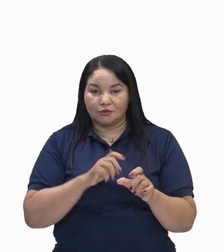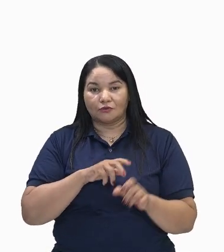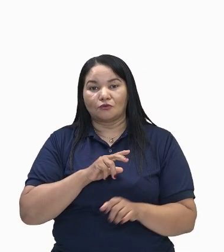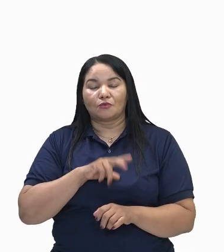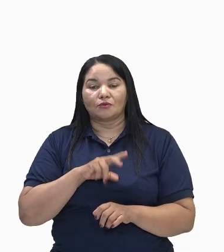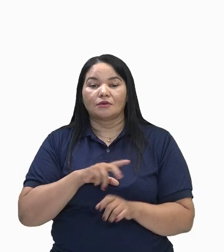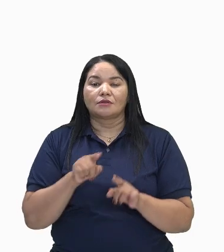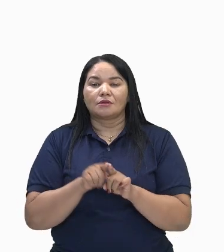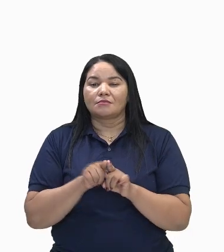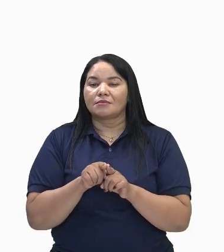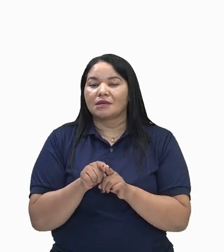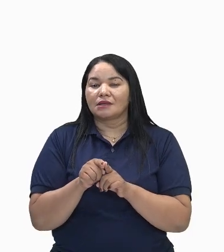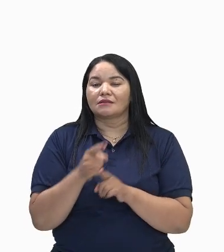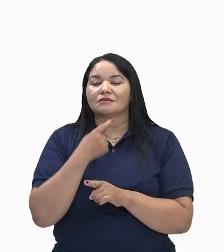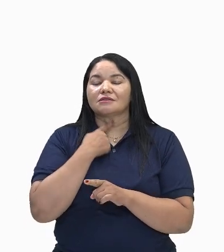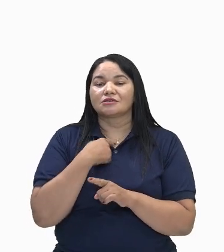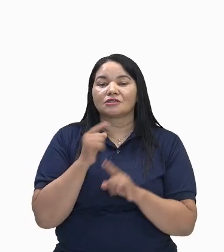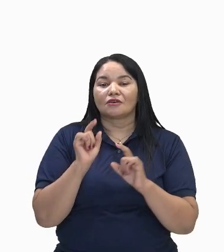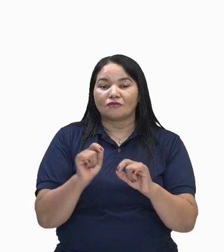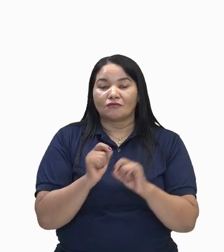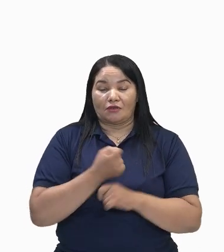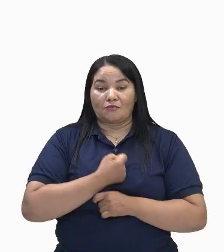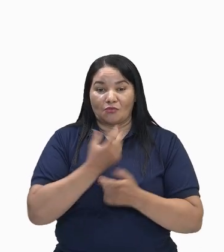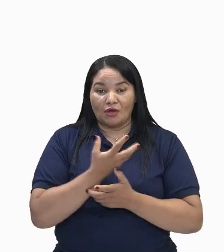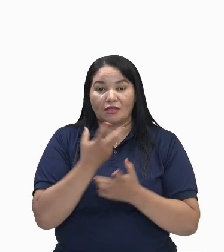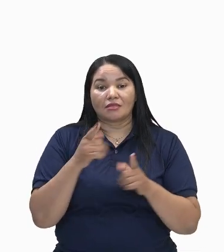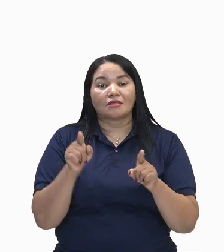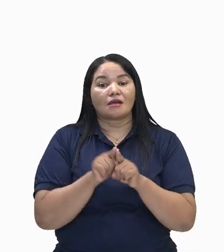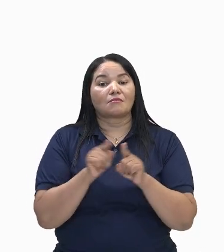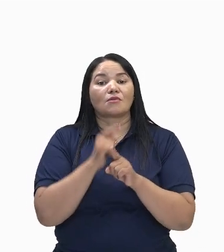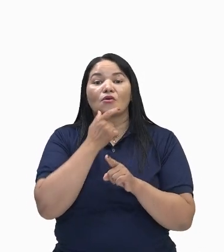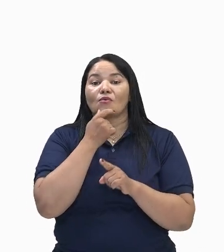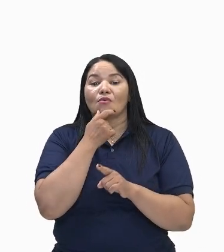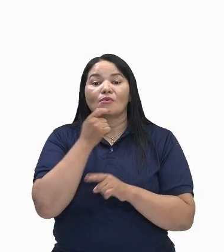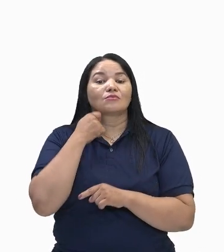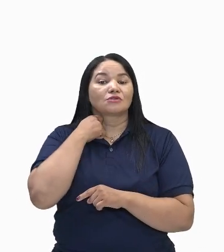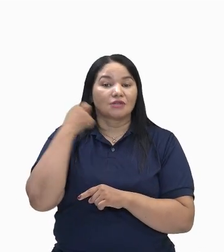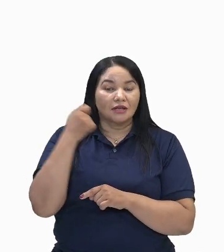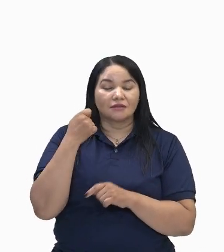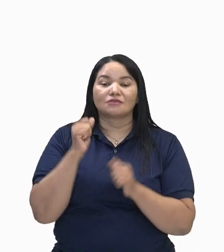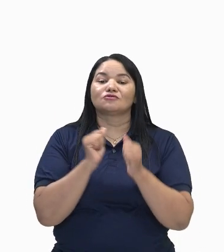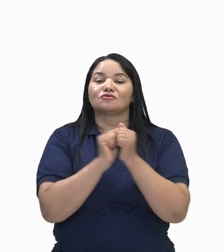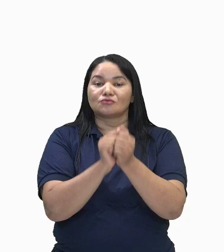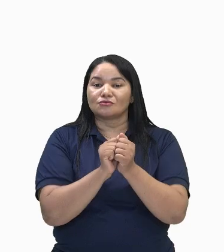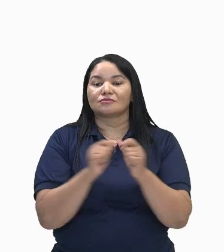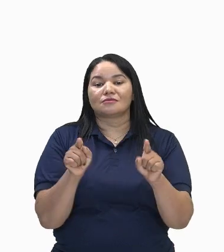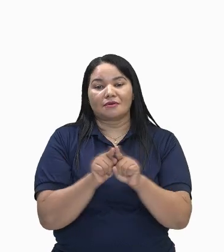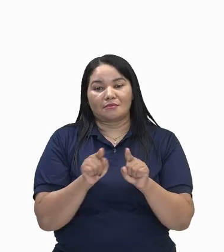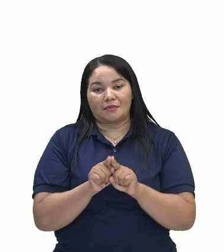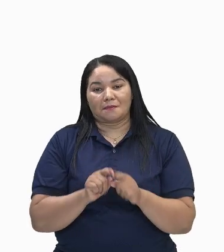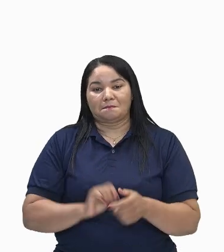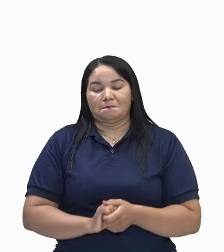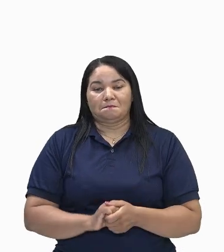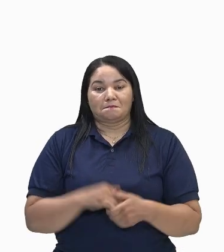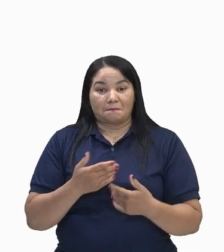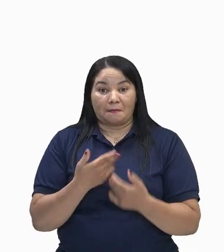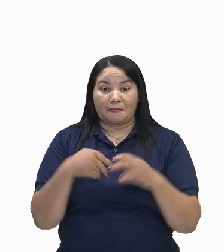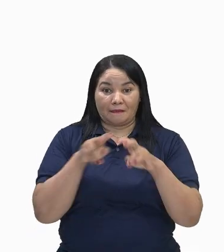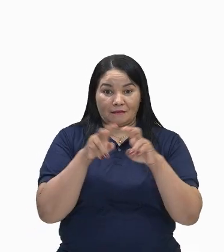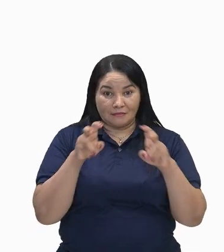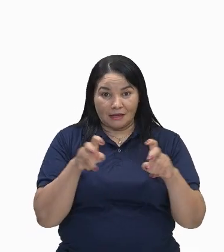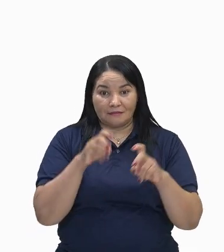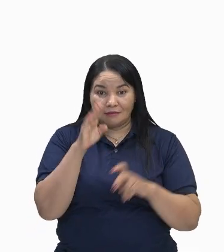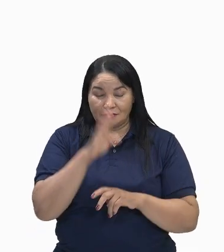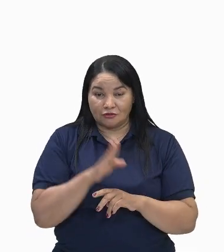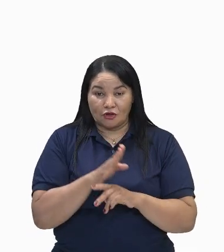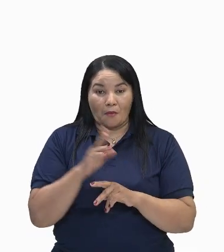esses poetas, e Tiradentes também estava aí no meio, tá? E esses temas nacionalistas